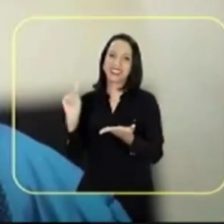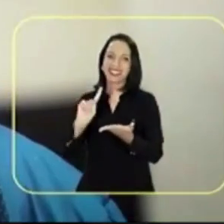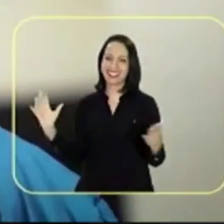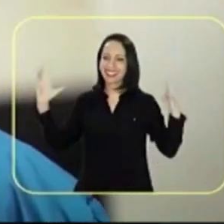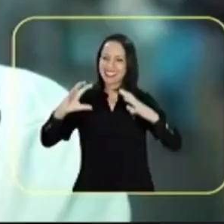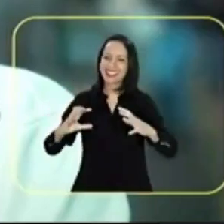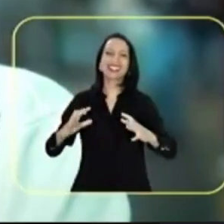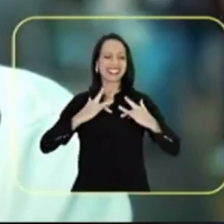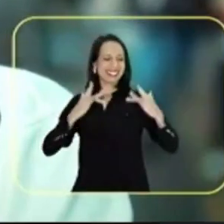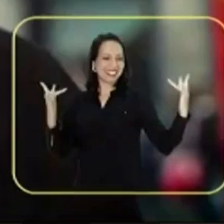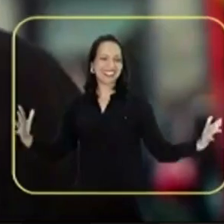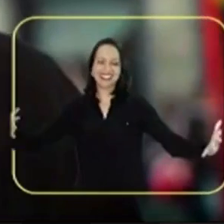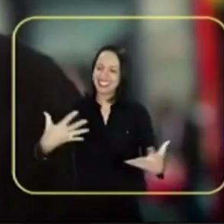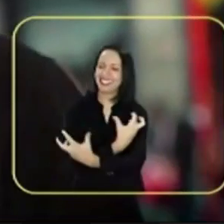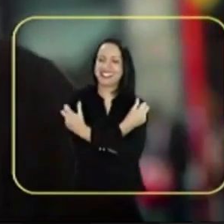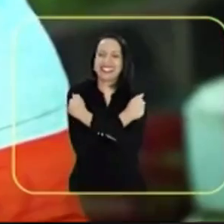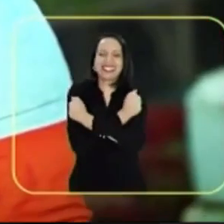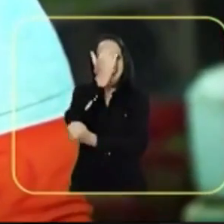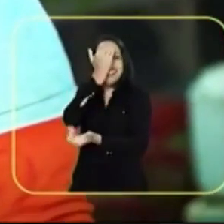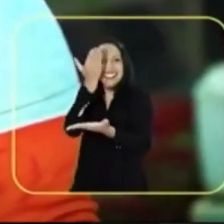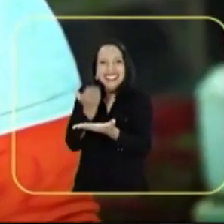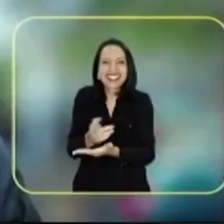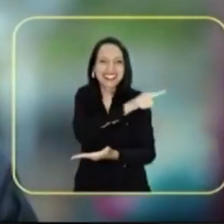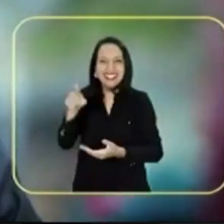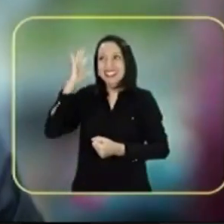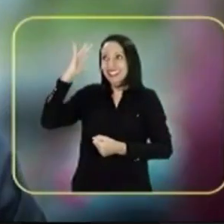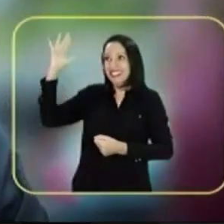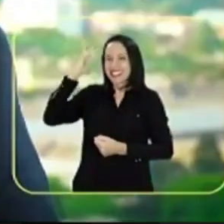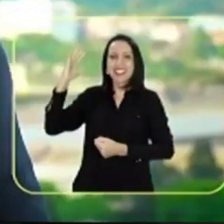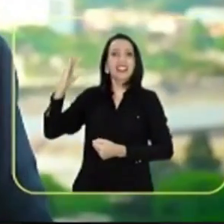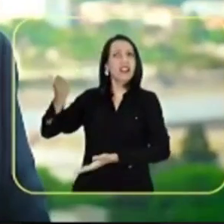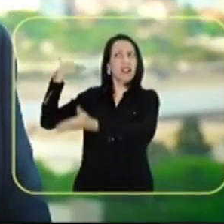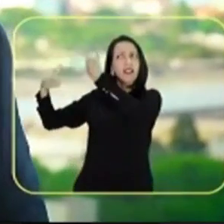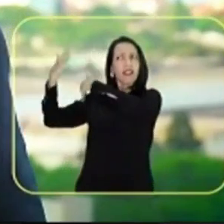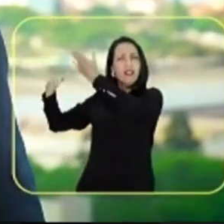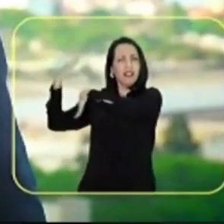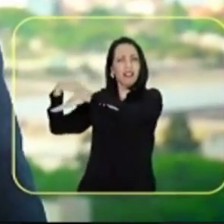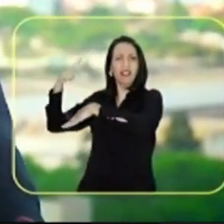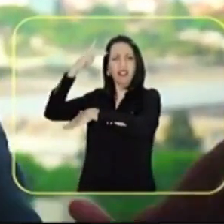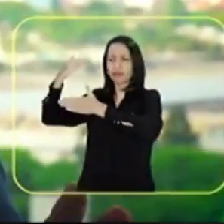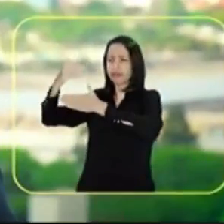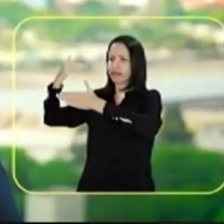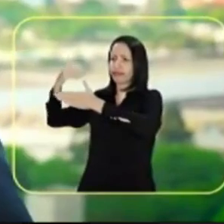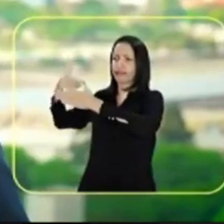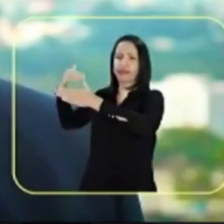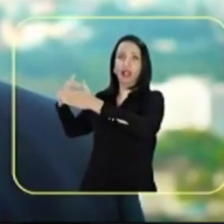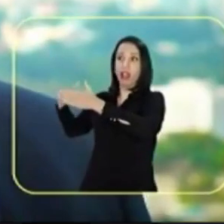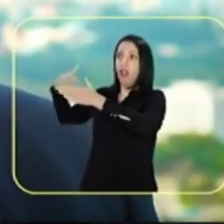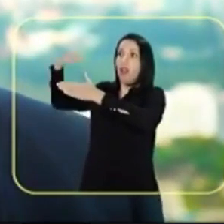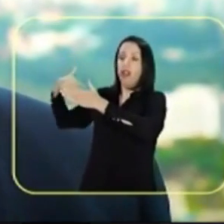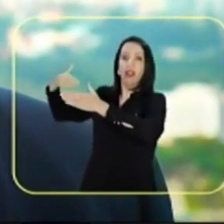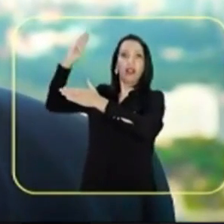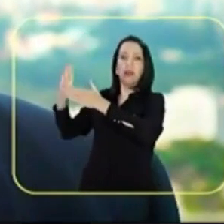ninguém. Esse é um estado generoso, que abraça a todos que acreditam nos seus sonhos. Mas nos últimos tempos, São Paulo tem ficado para trás.